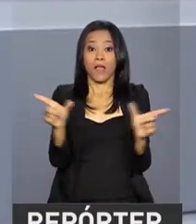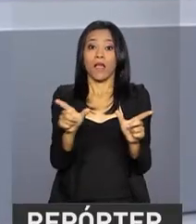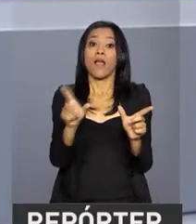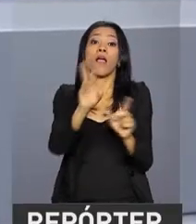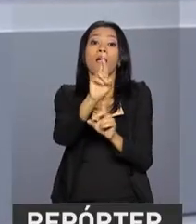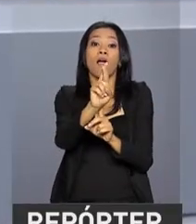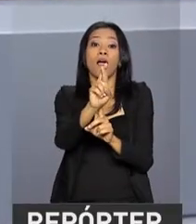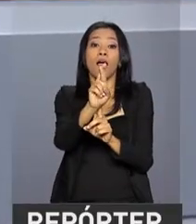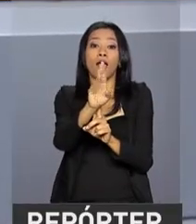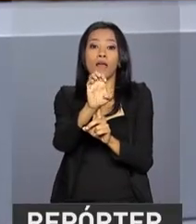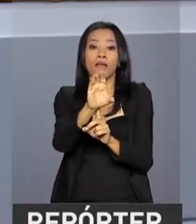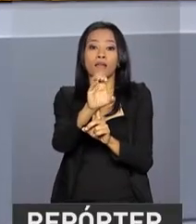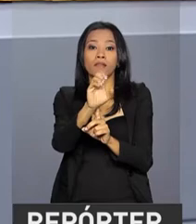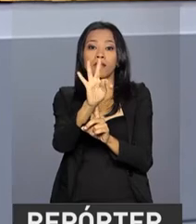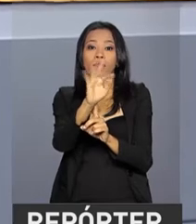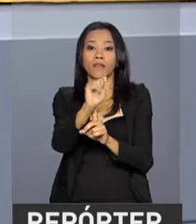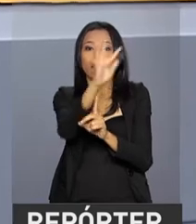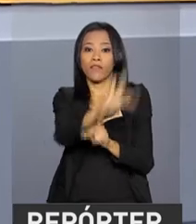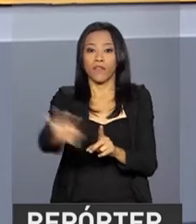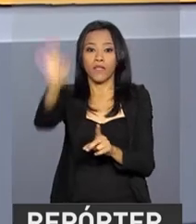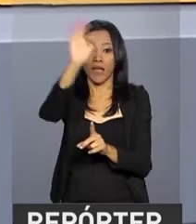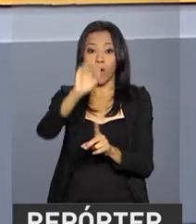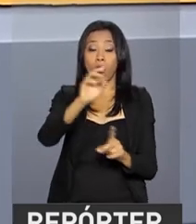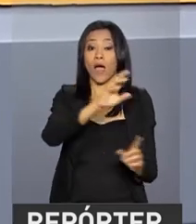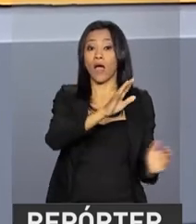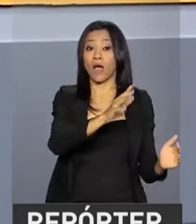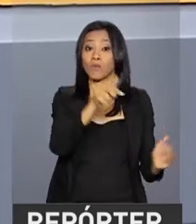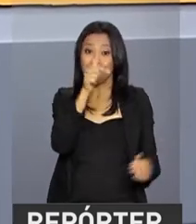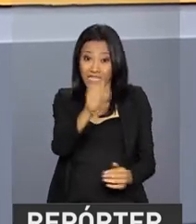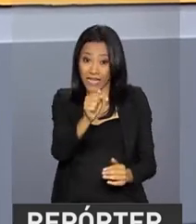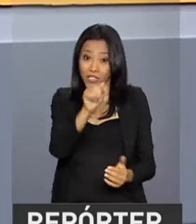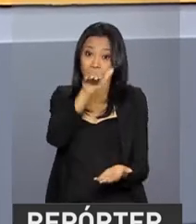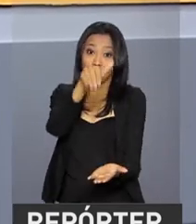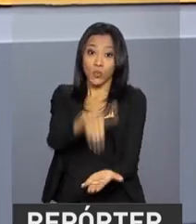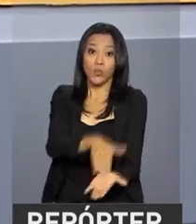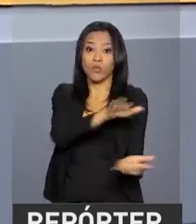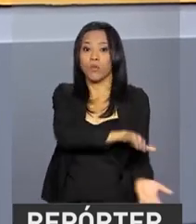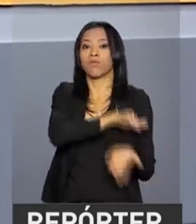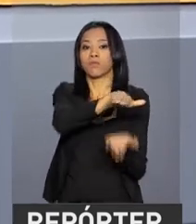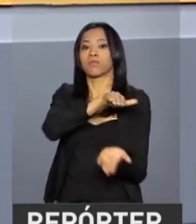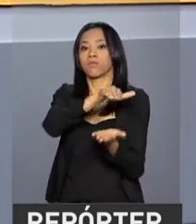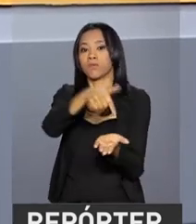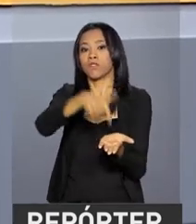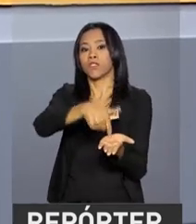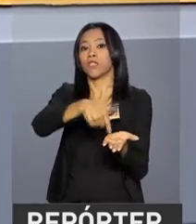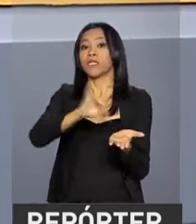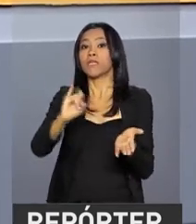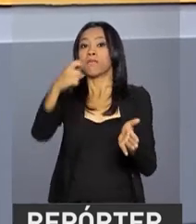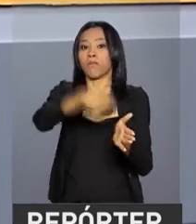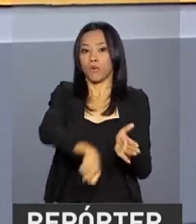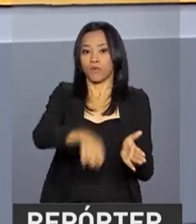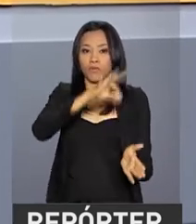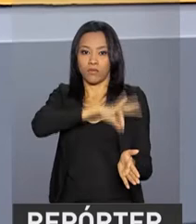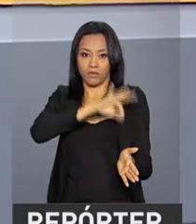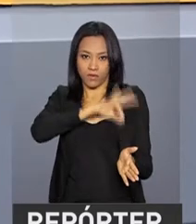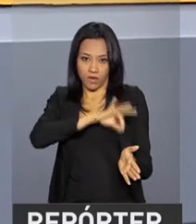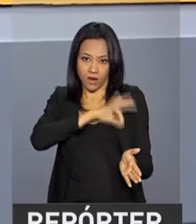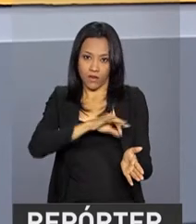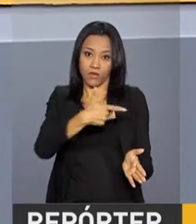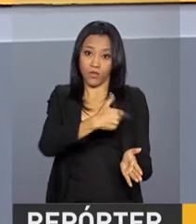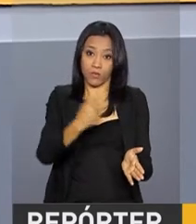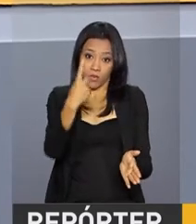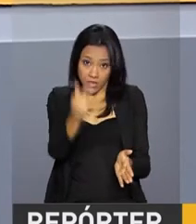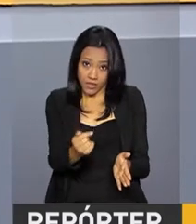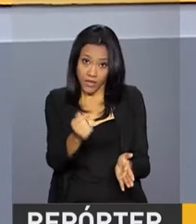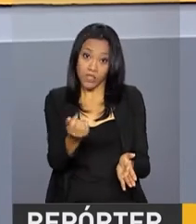Federal abre hoje a consulta ao 7º e último lote de restituição do Imposto de Renda Pessoa Física 2017. A lista